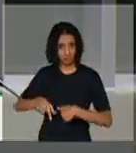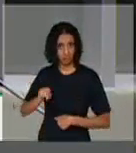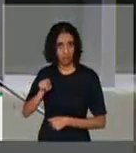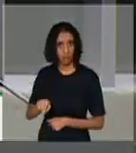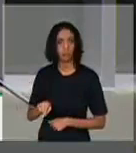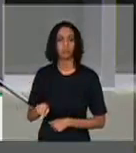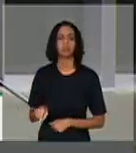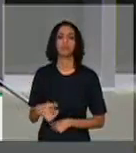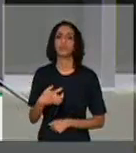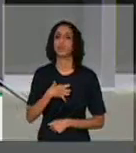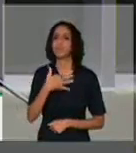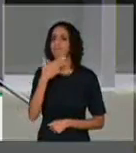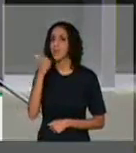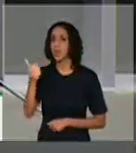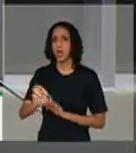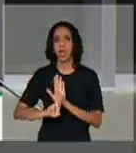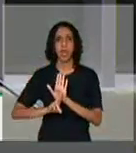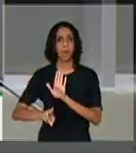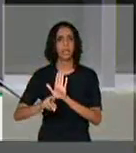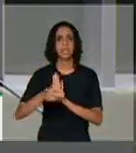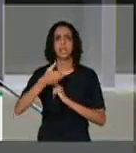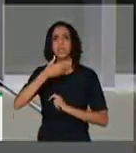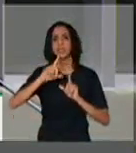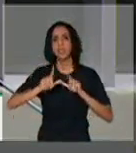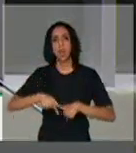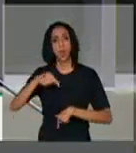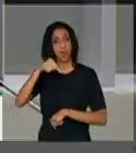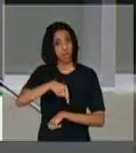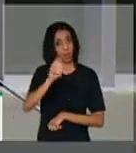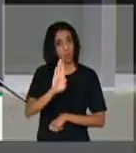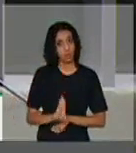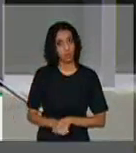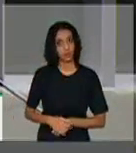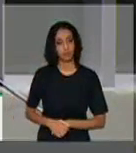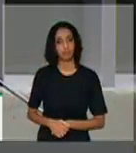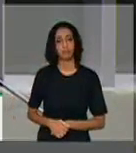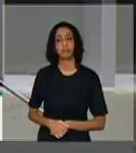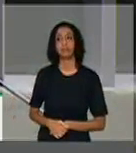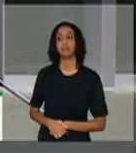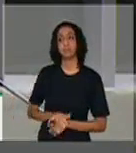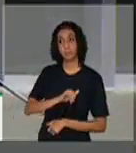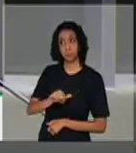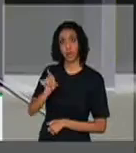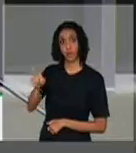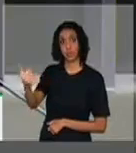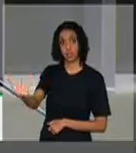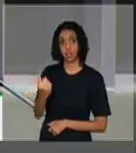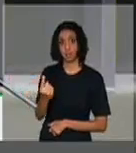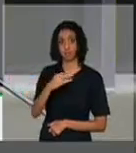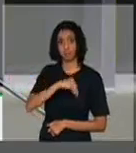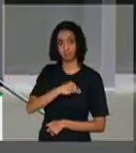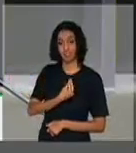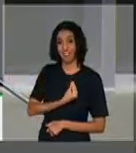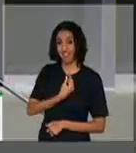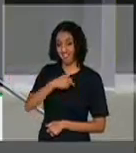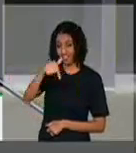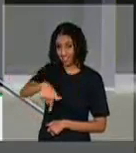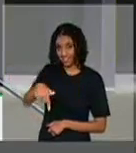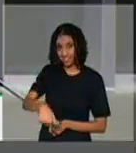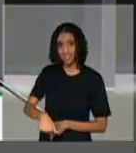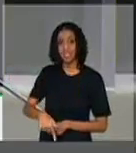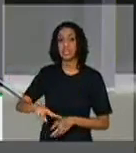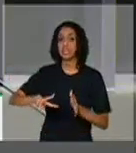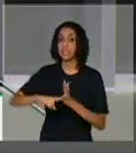maneira representado Israel no nosso país. A sua presença, embaixador, abençoa este país. A